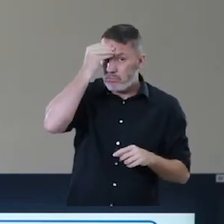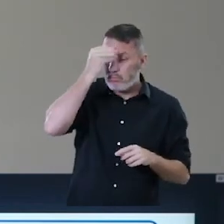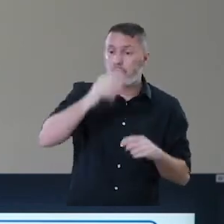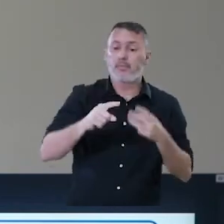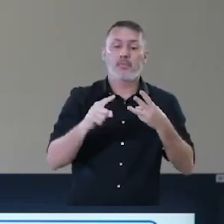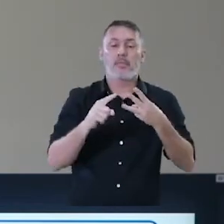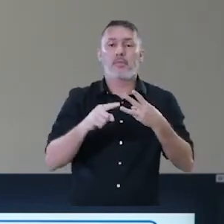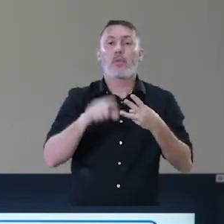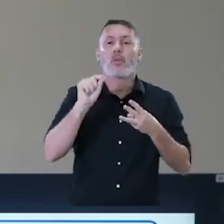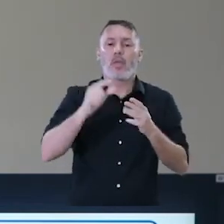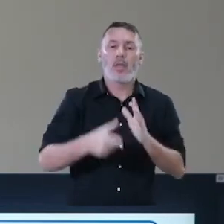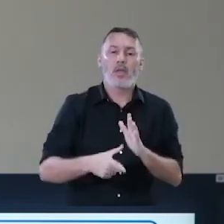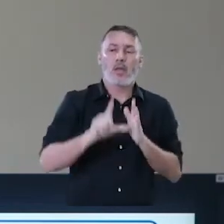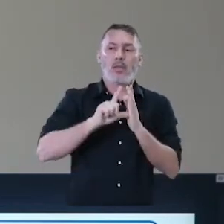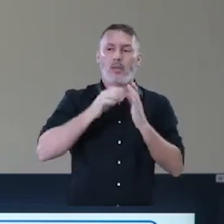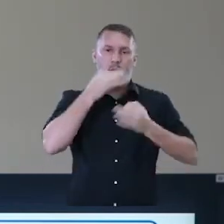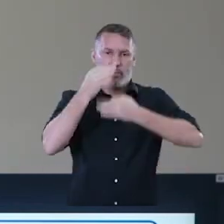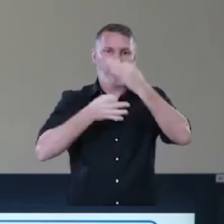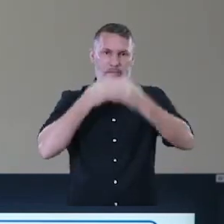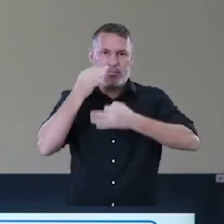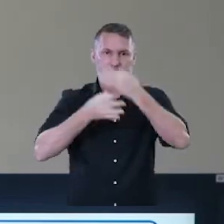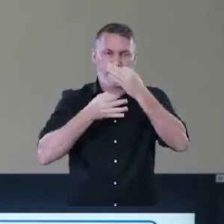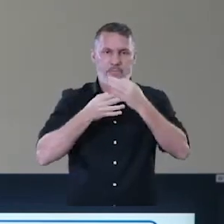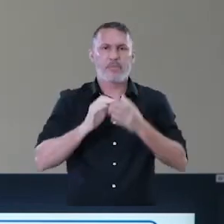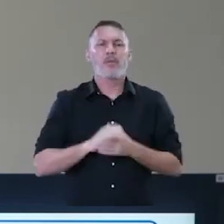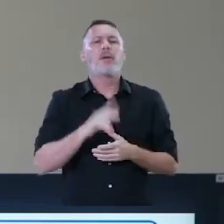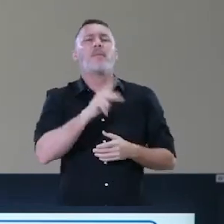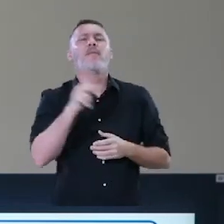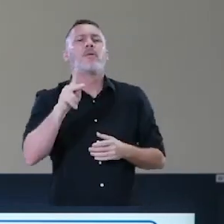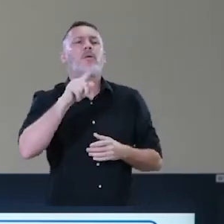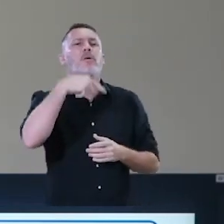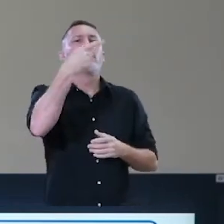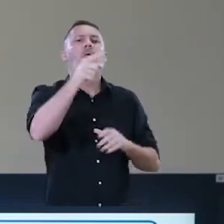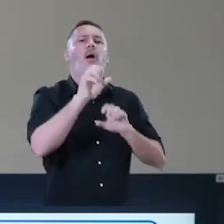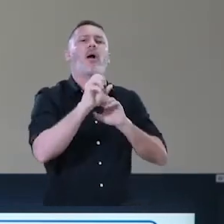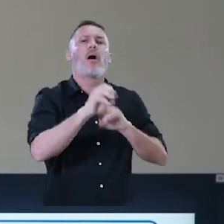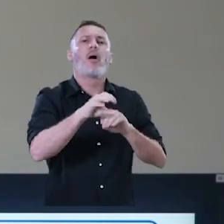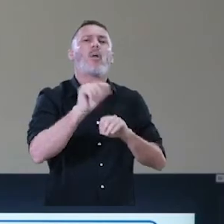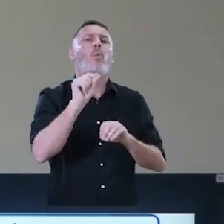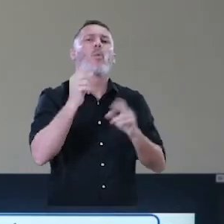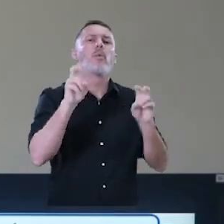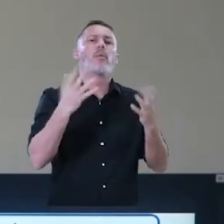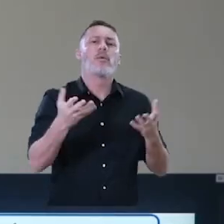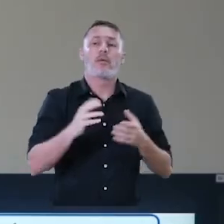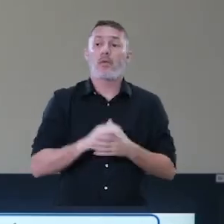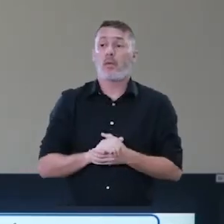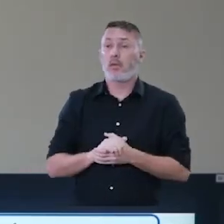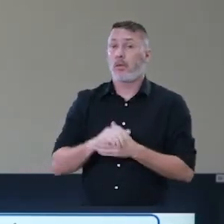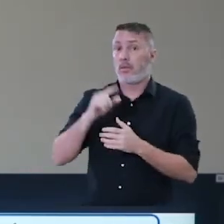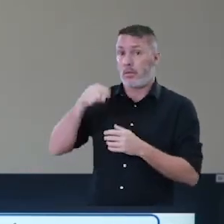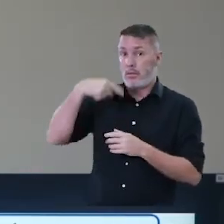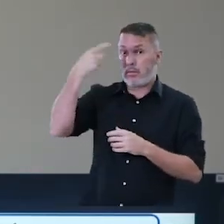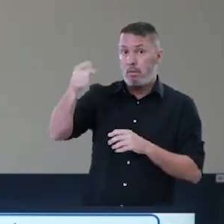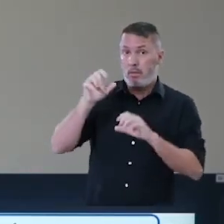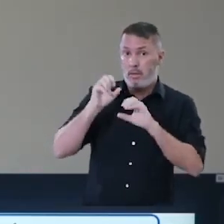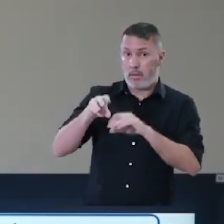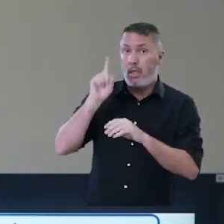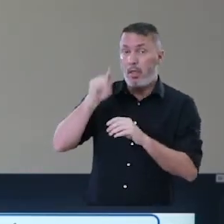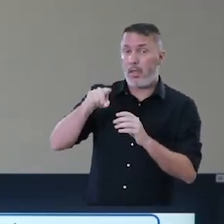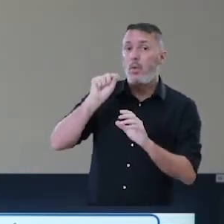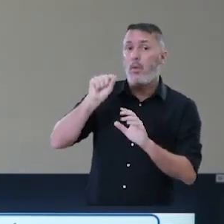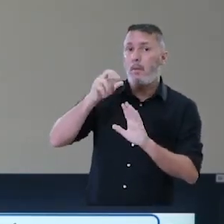palavras e falamos sobre antecipação argumentativa. Prof, e a próxima aula? A próxima aula nós vamos falar sobre